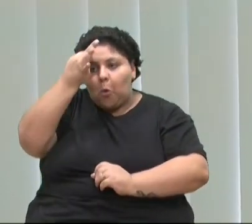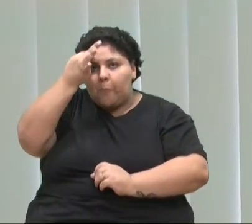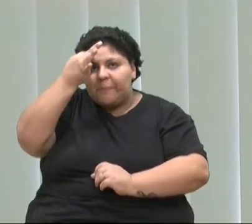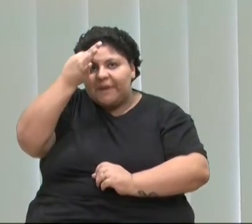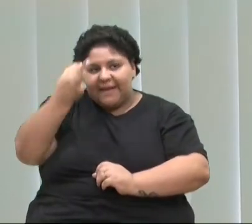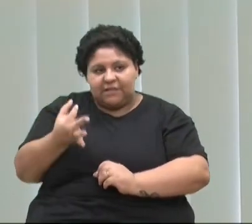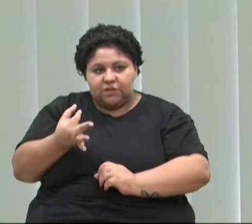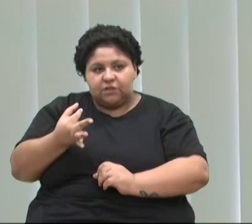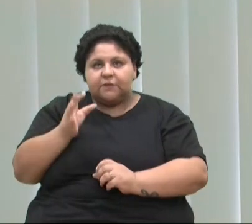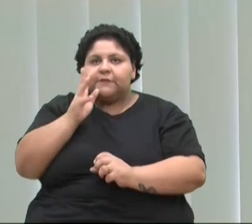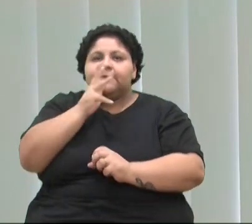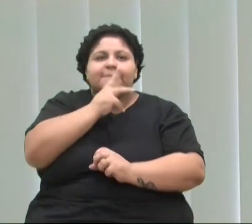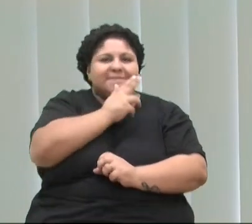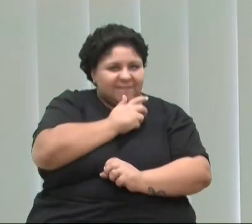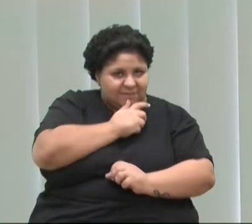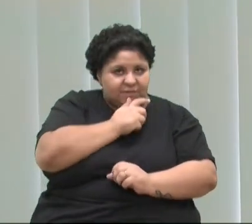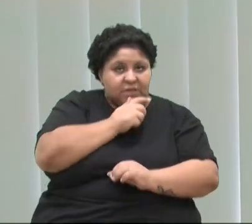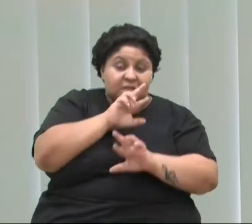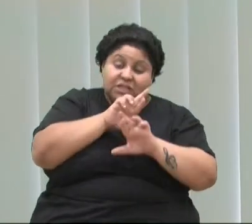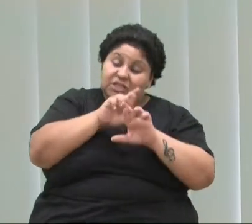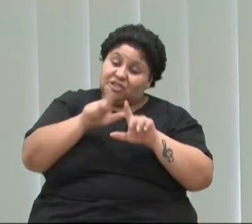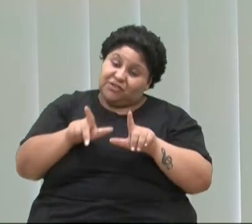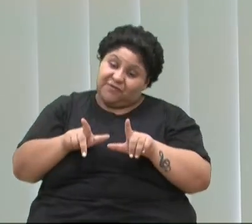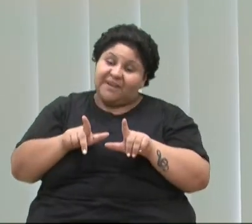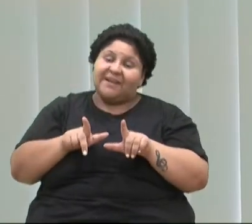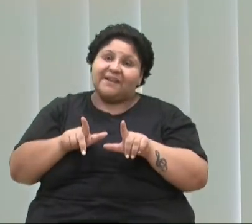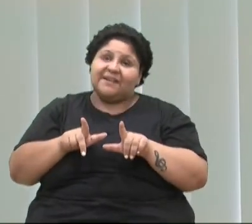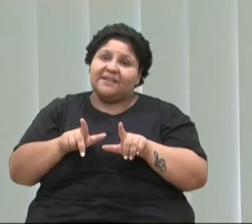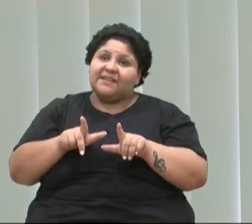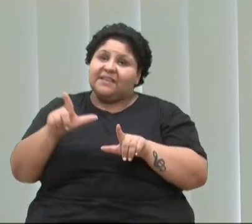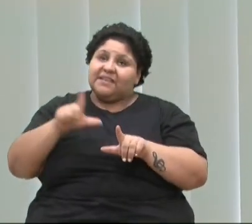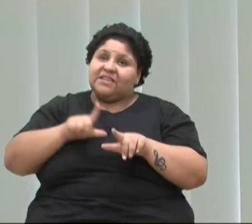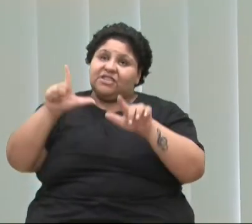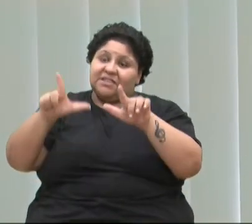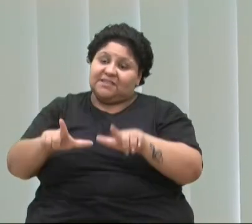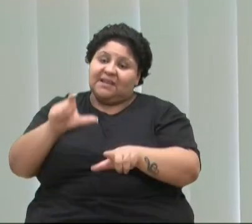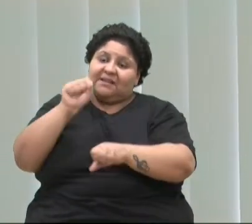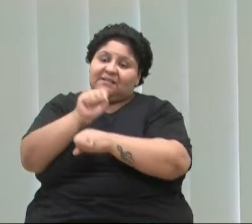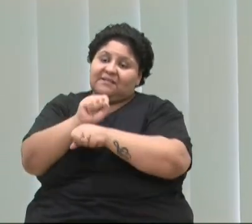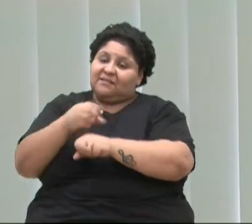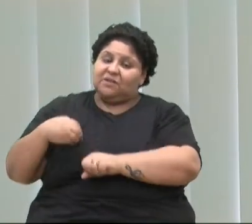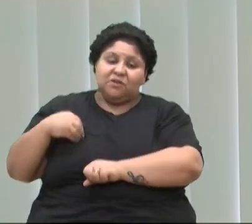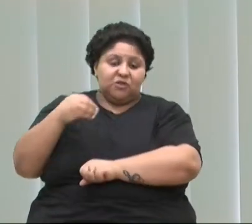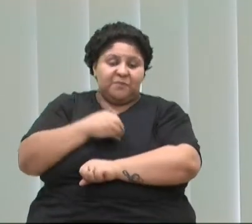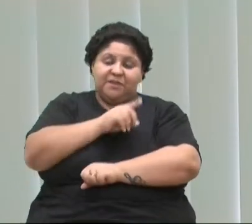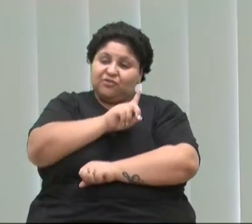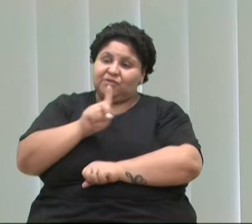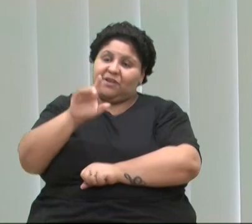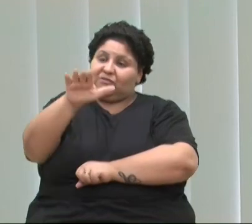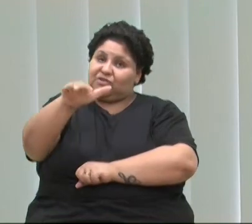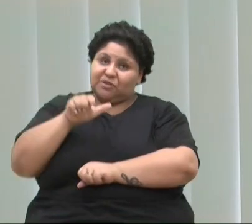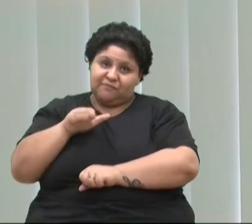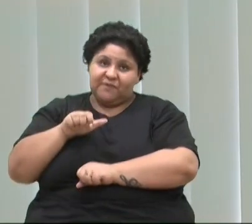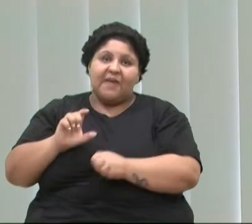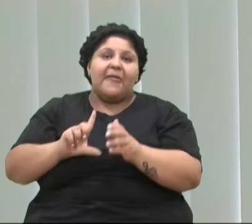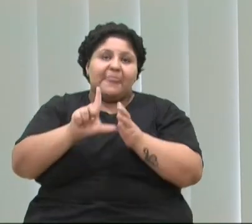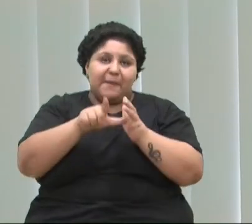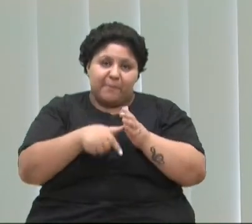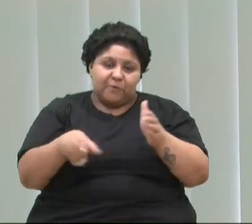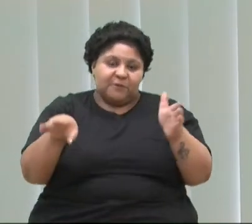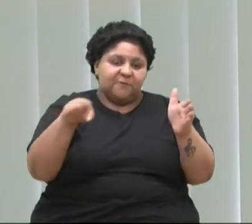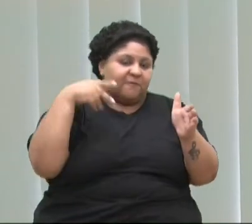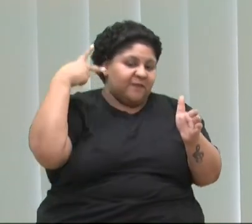vocês presenciaram, né, em que havia a sala de espera cheia e que os médicos não chamavam. E que depois que vocês chegaram, os médicos começaram a